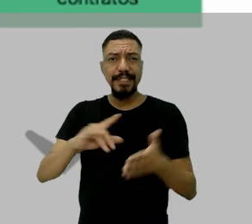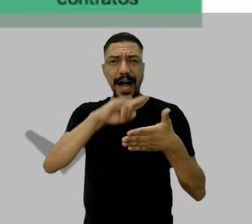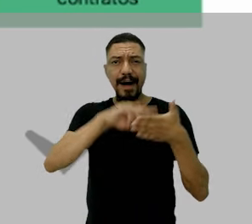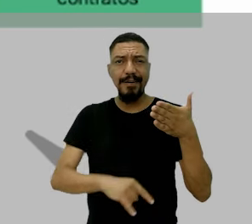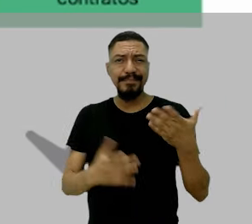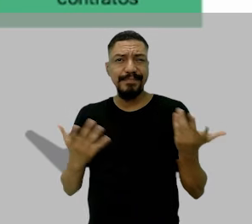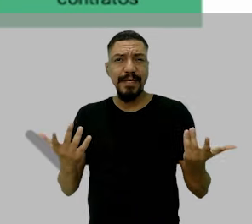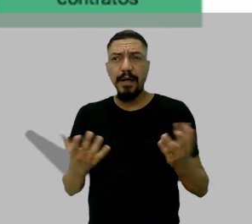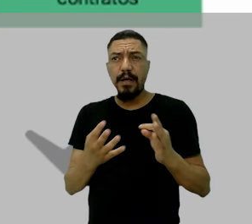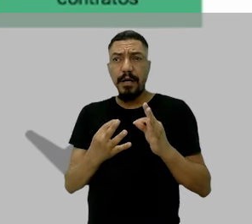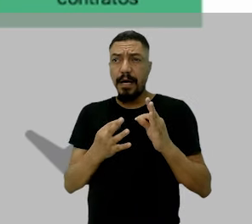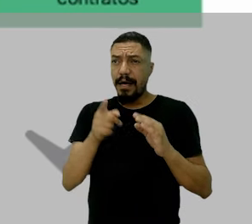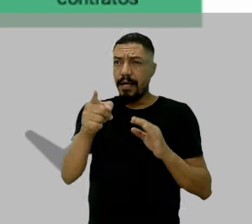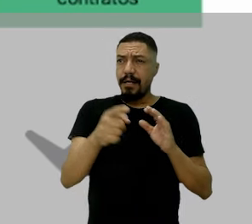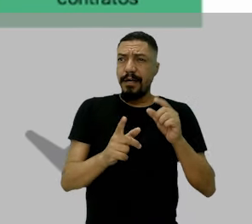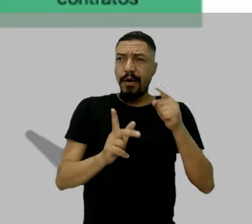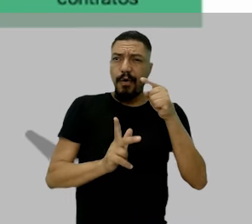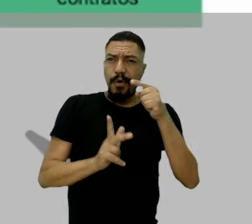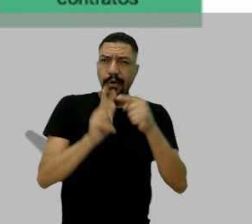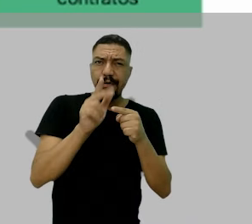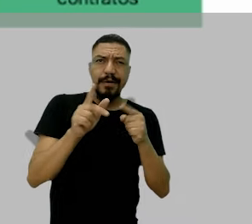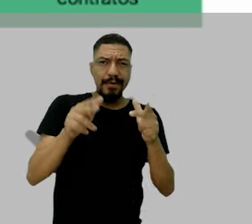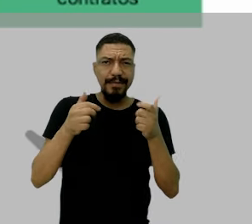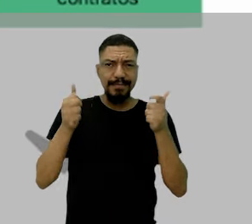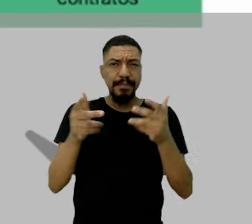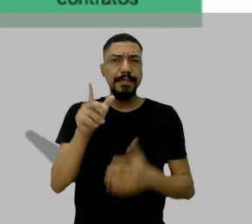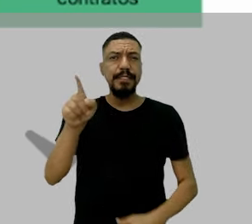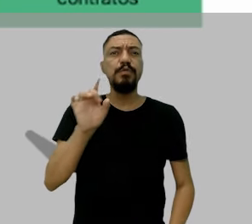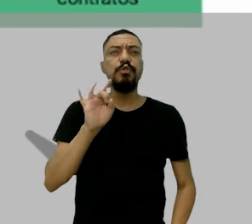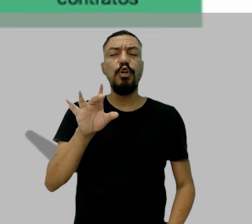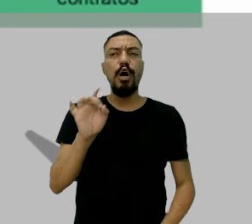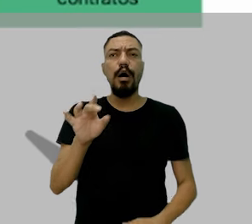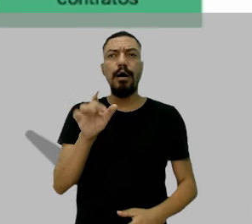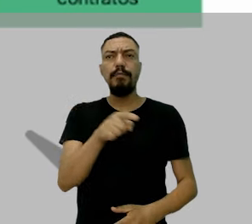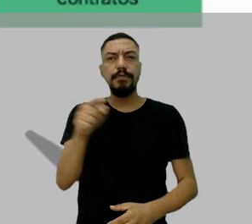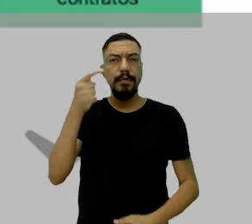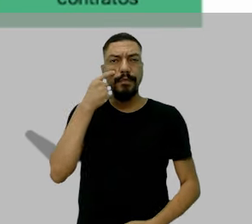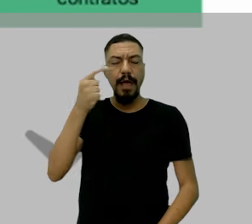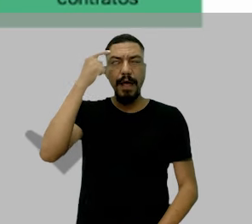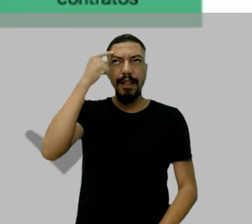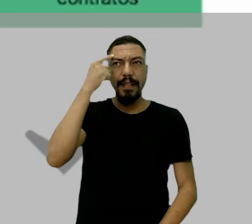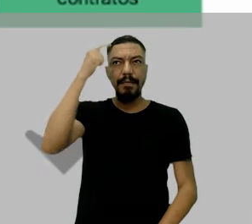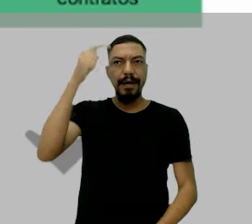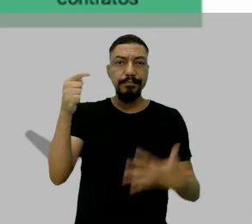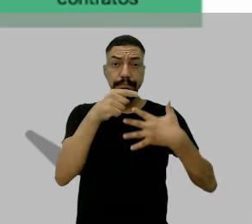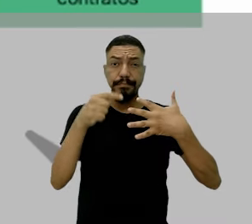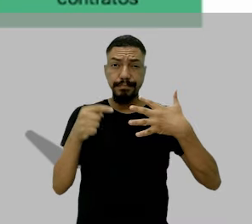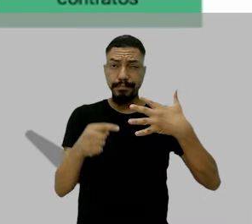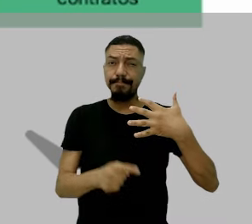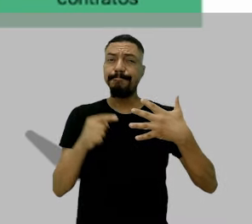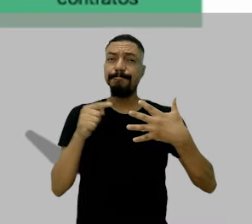Então, enfim, aqui é só está cortadinho, né, como eu comentei, mas aqui é só para vocês lembrarem que essas coisas aqui